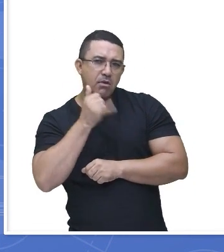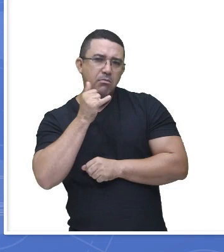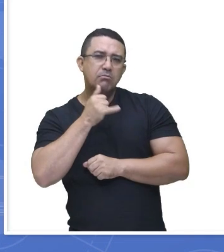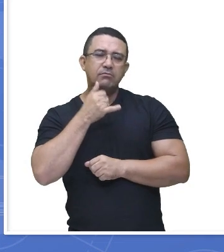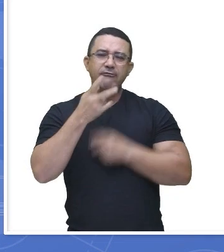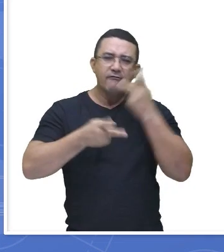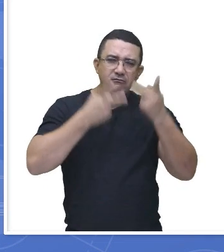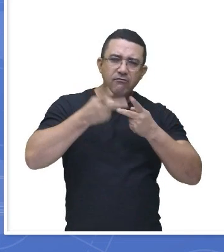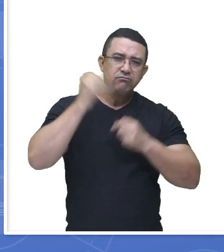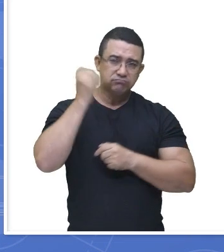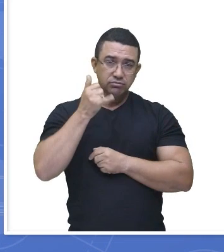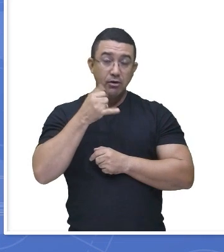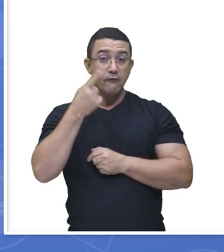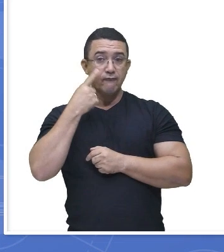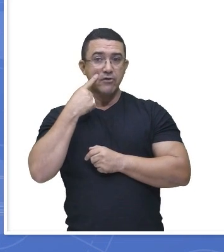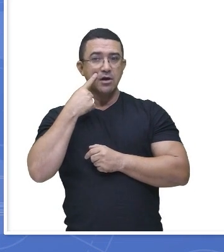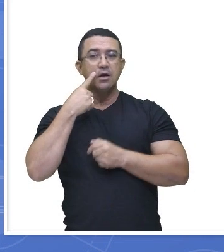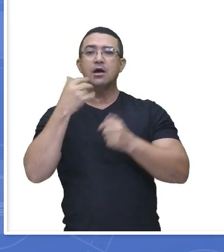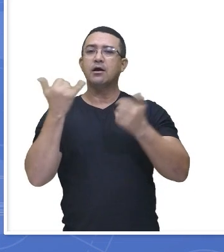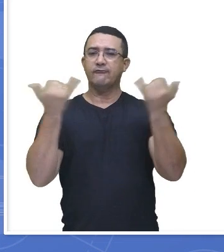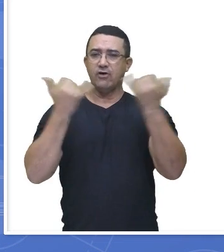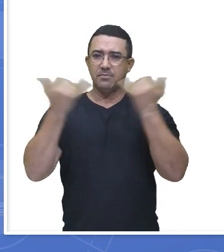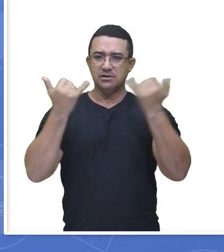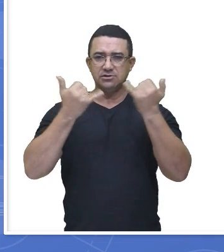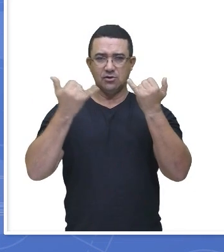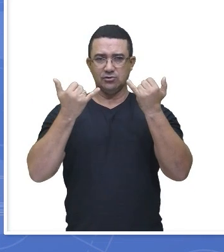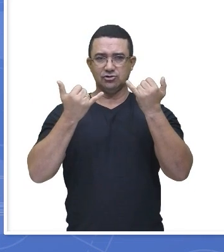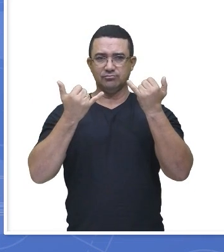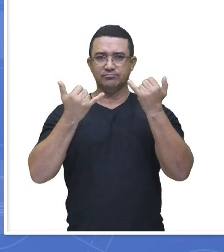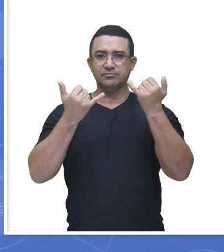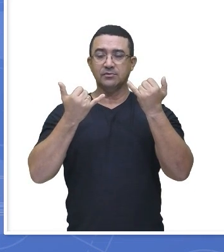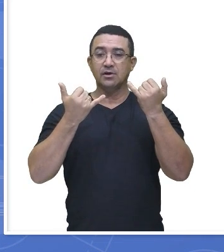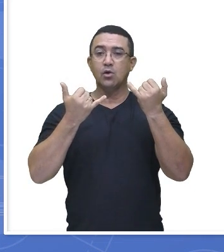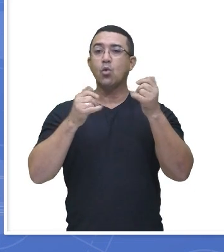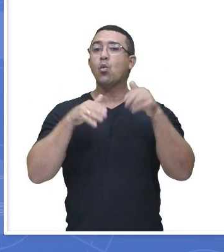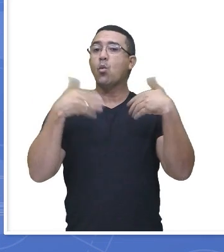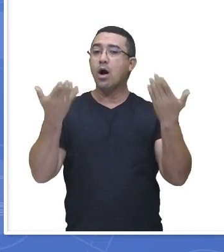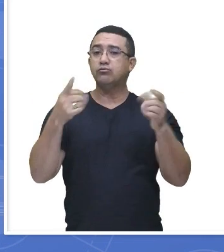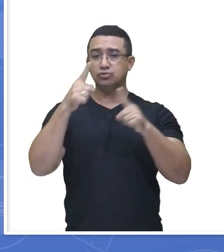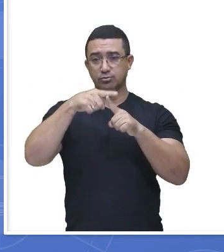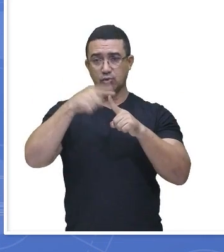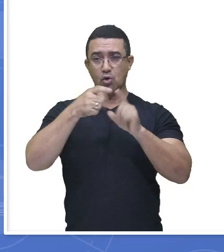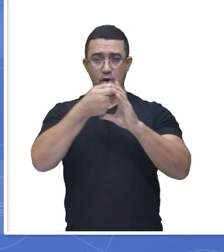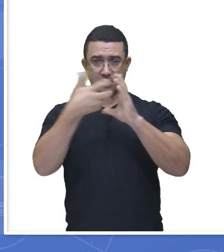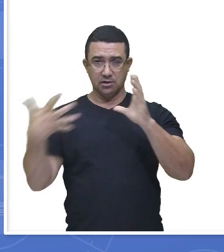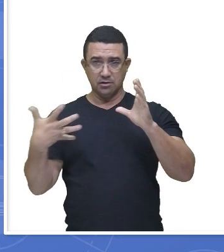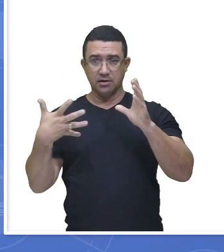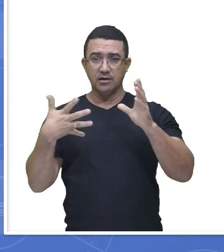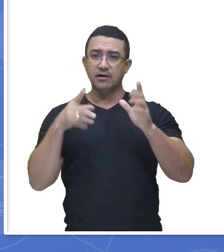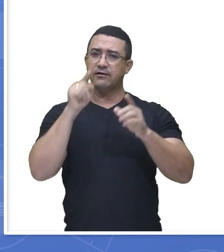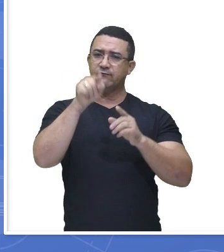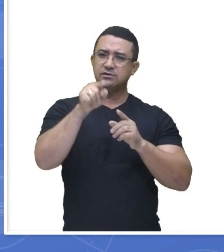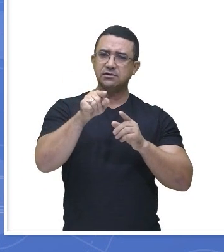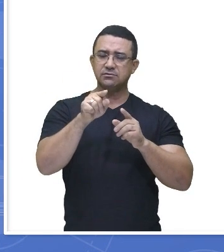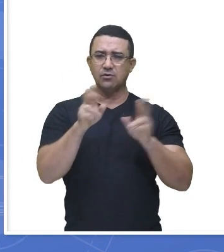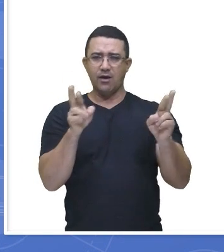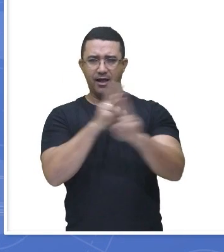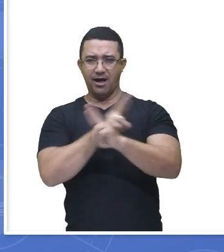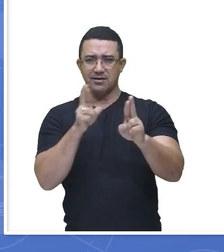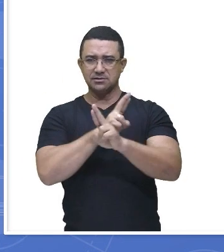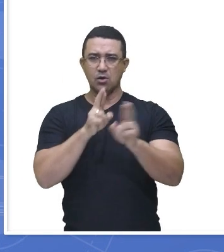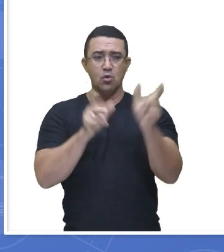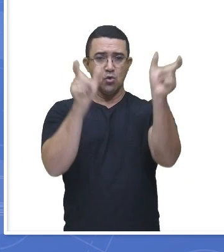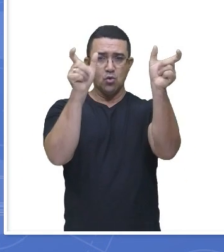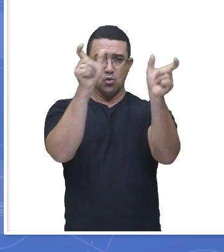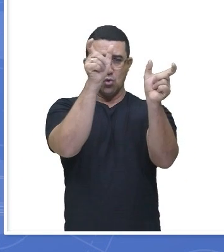as informações abaixo acerca de suas características. Haz la correlación entre as duas